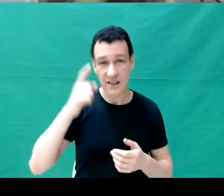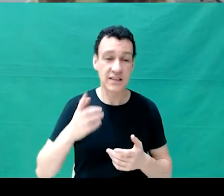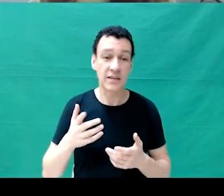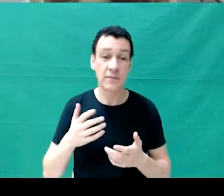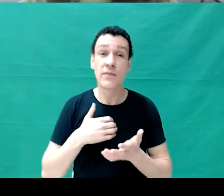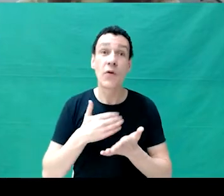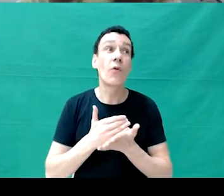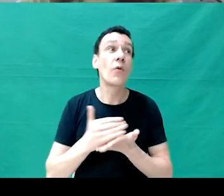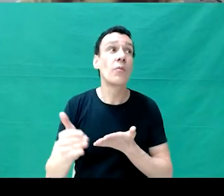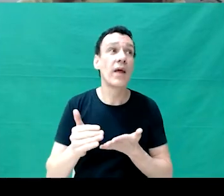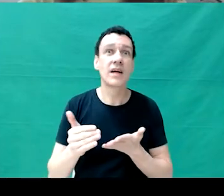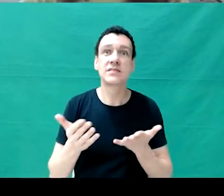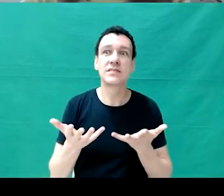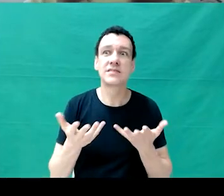começar,